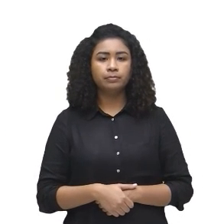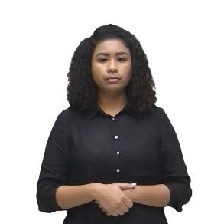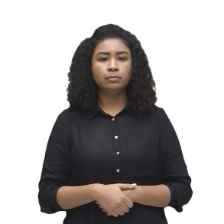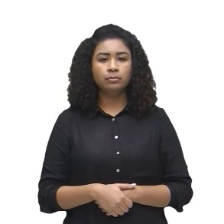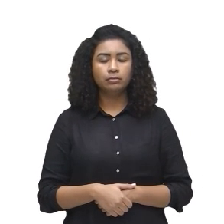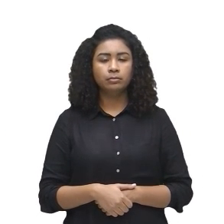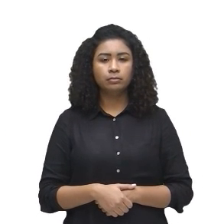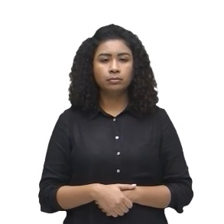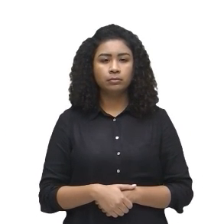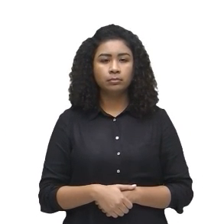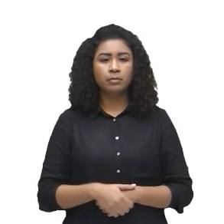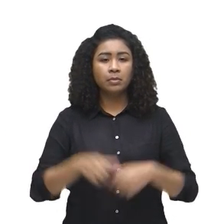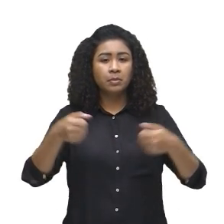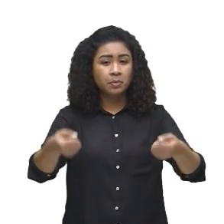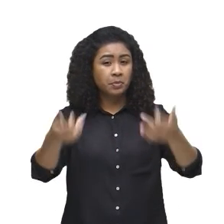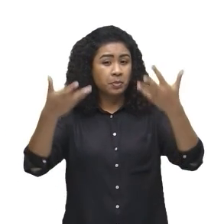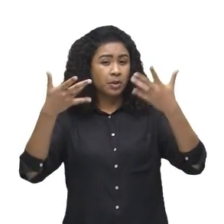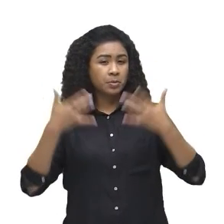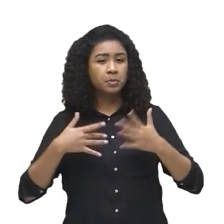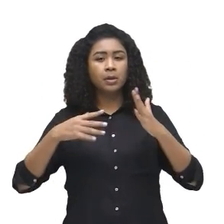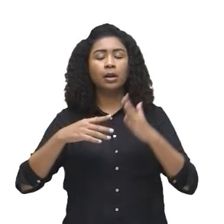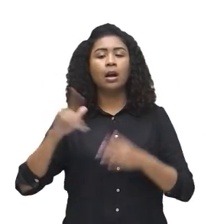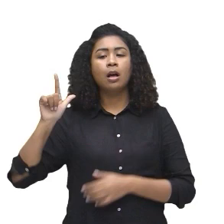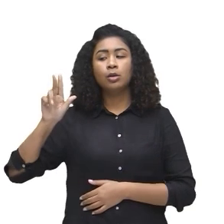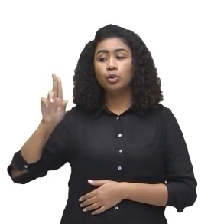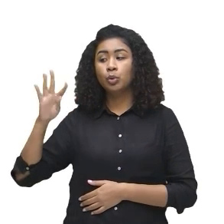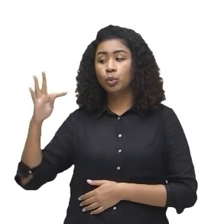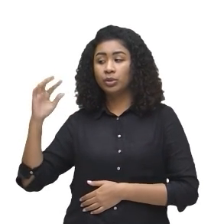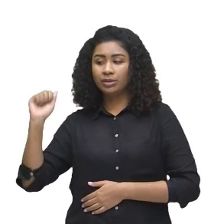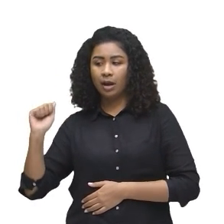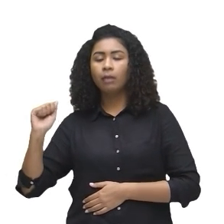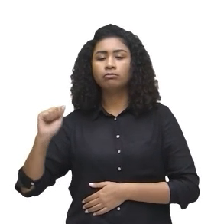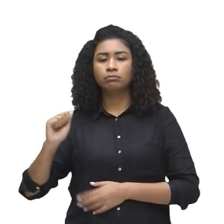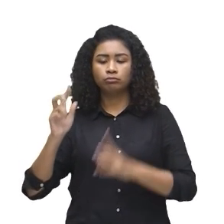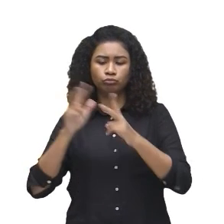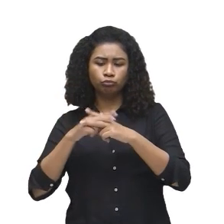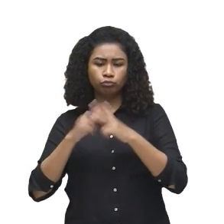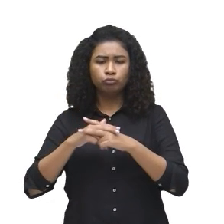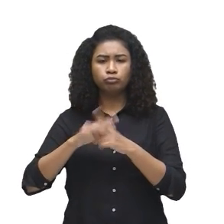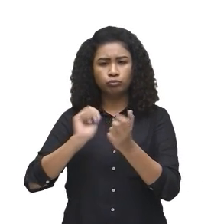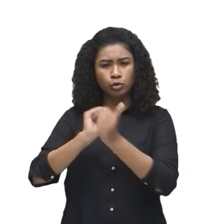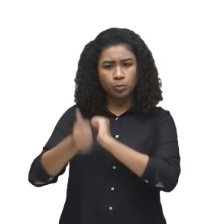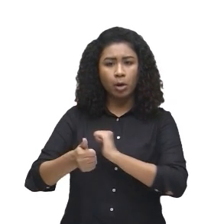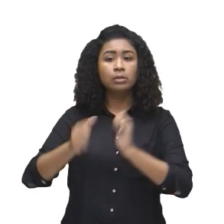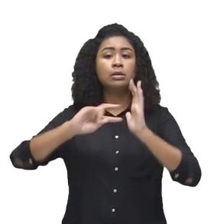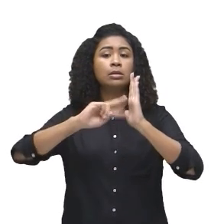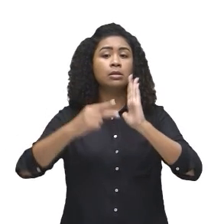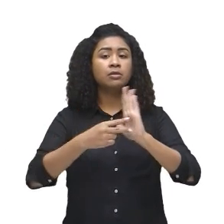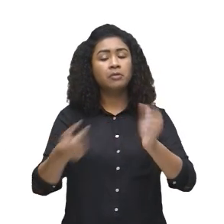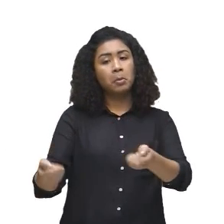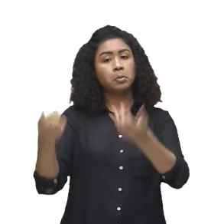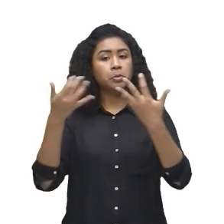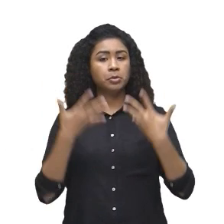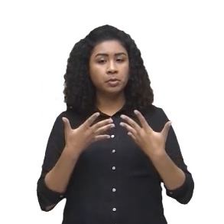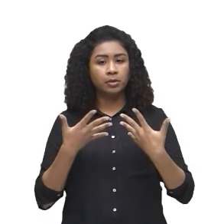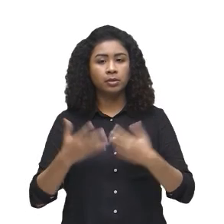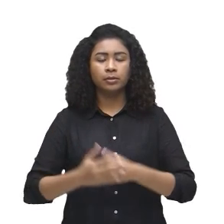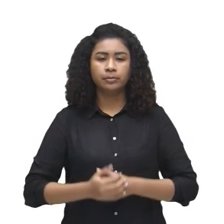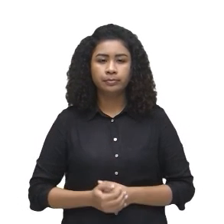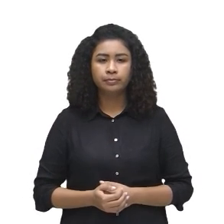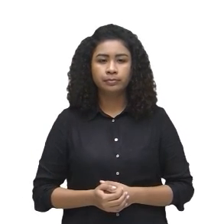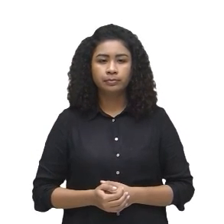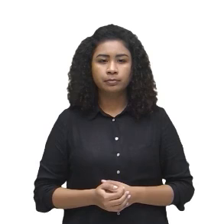linhas o significado de luta. Vocês lembram qual é? O que vocês escreveram aí? Olha lá, vamos ver aqui uma